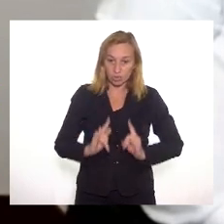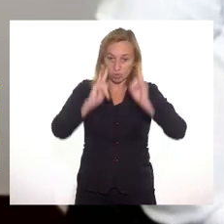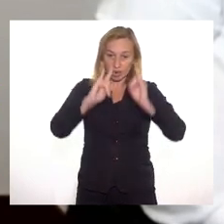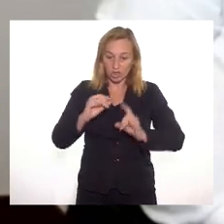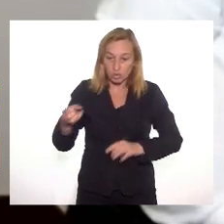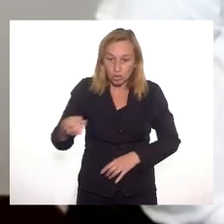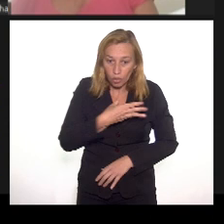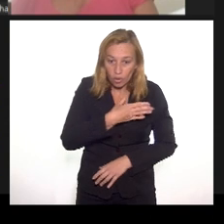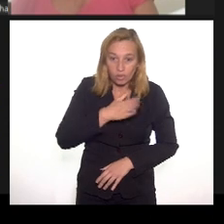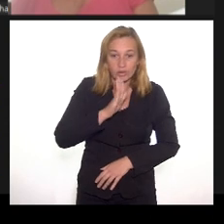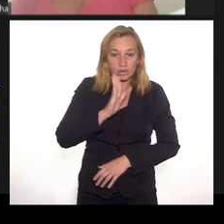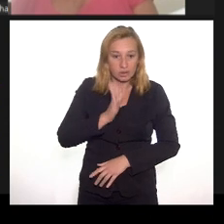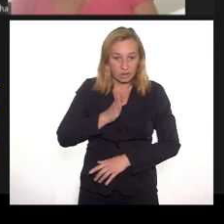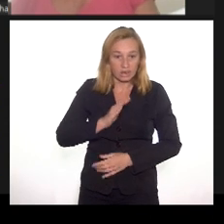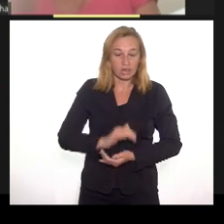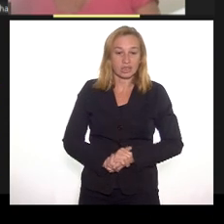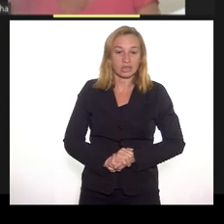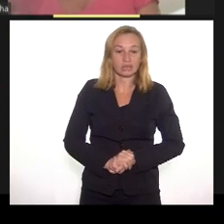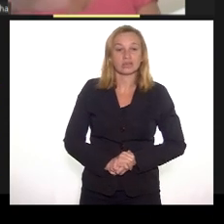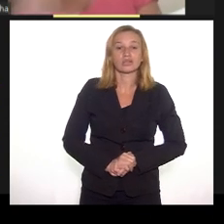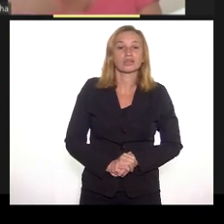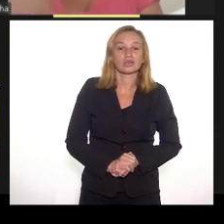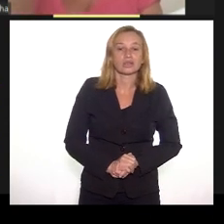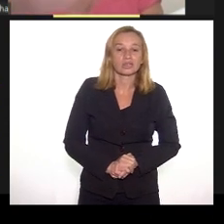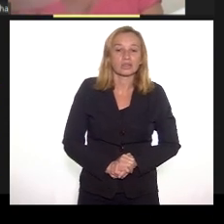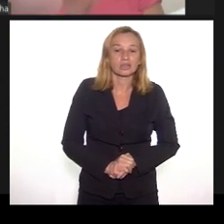43, tá? Deputada Lucinha.